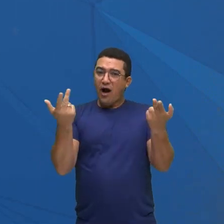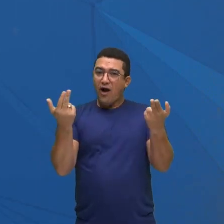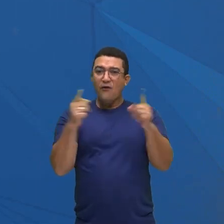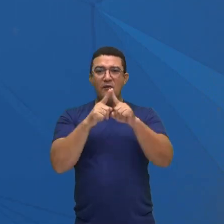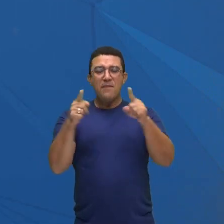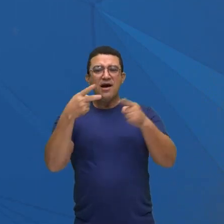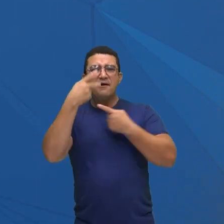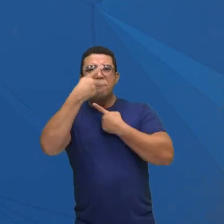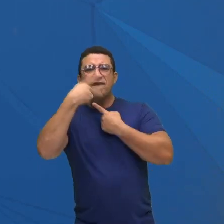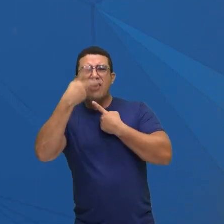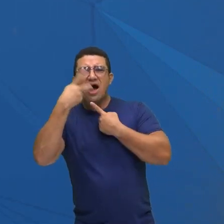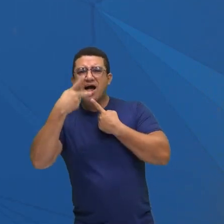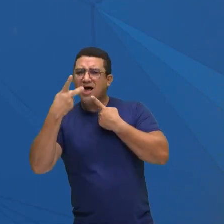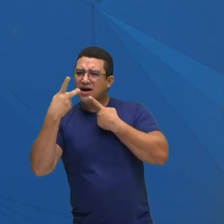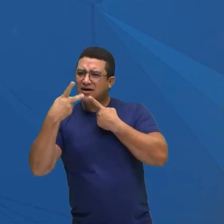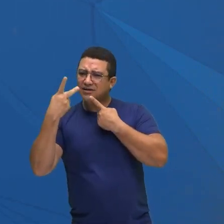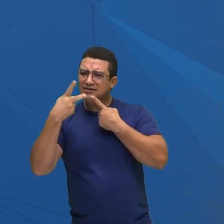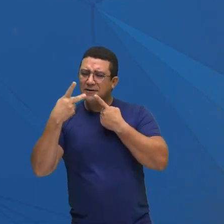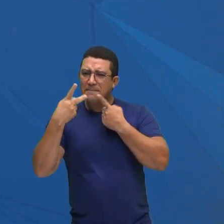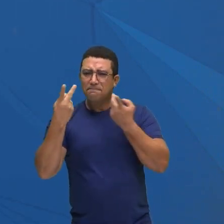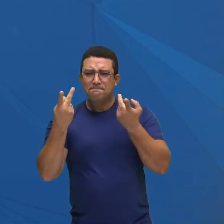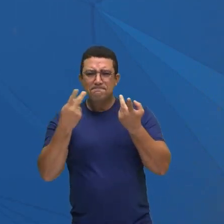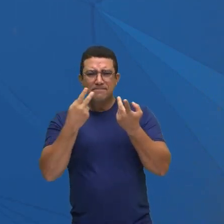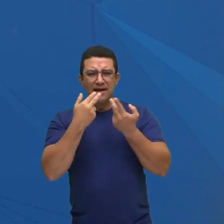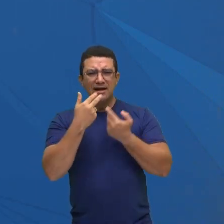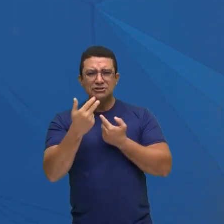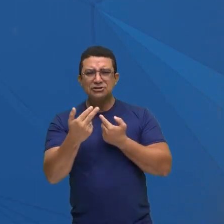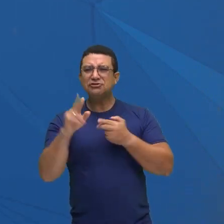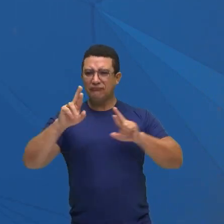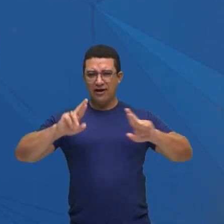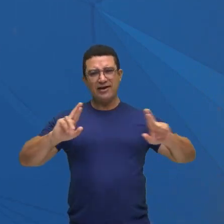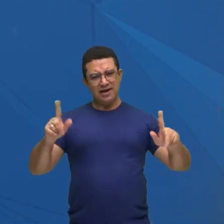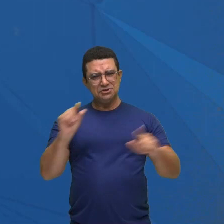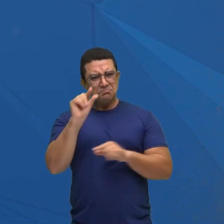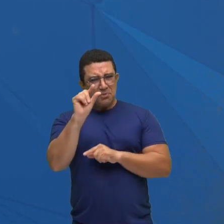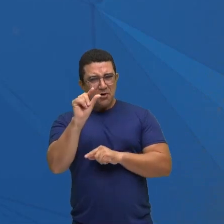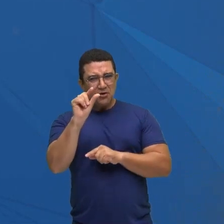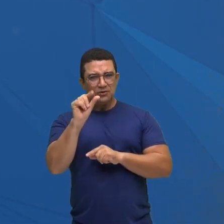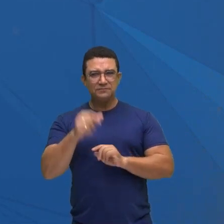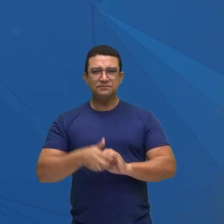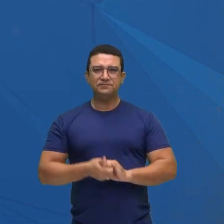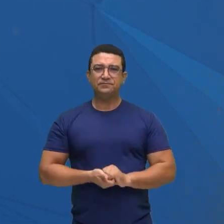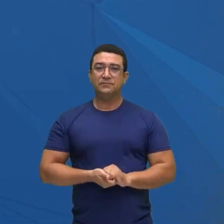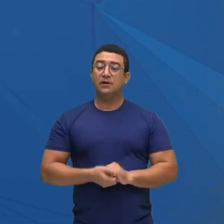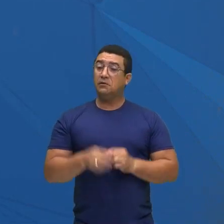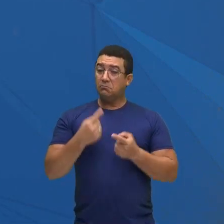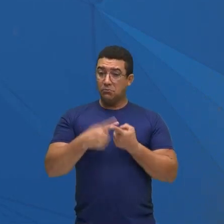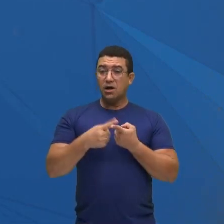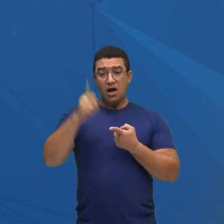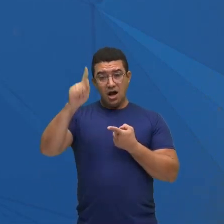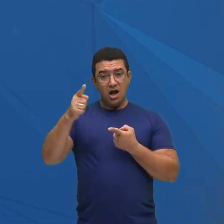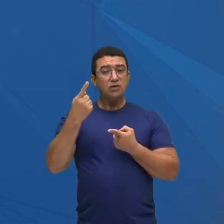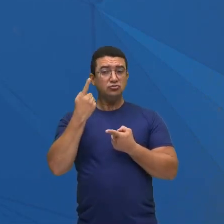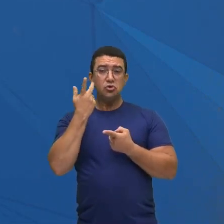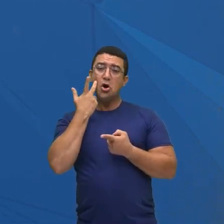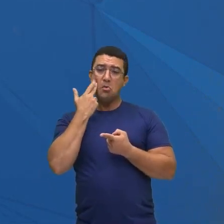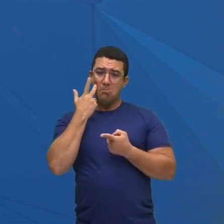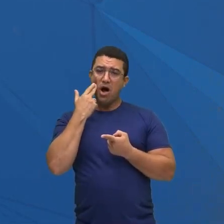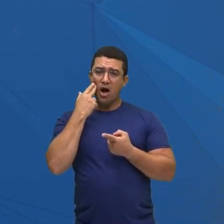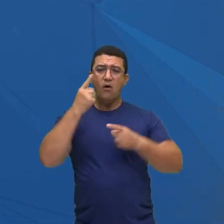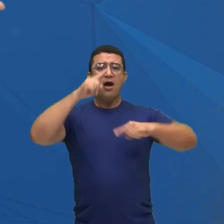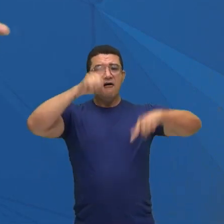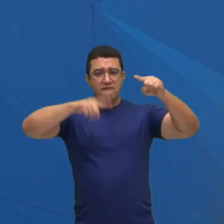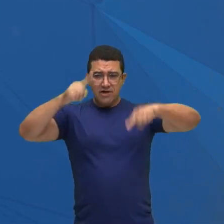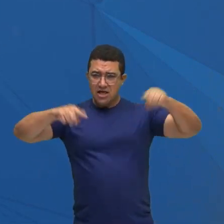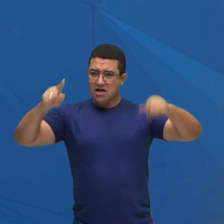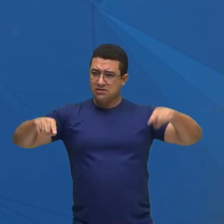aquele fonema, né? A pronúncia um pouco diferenciada. E até aí tudo bem, porque é comum, é normal existir essa variação.